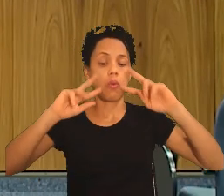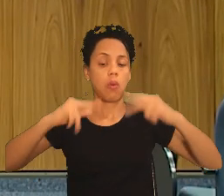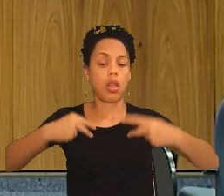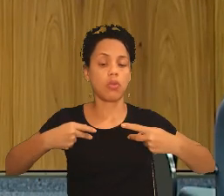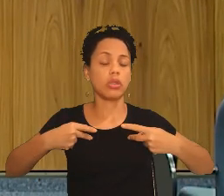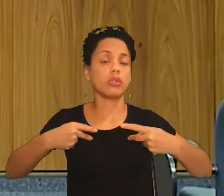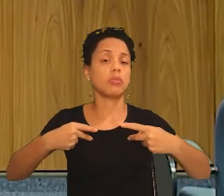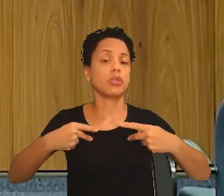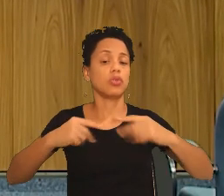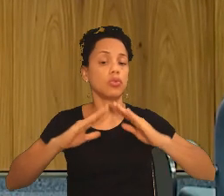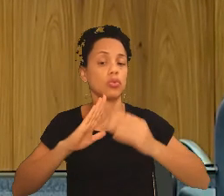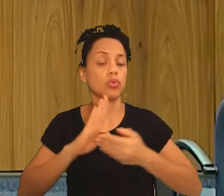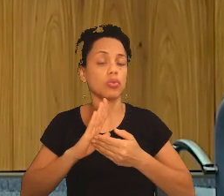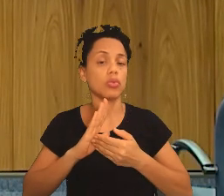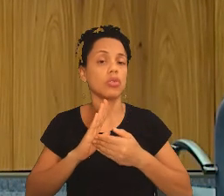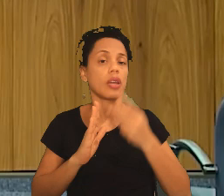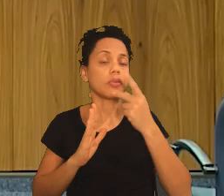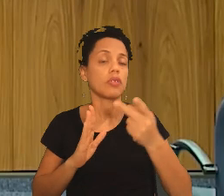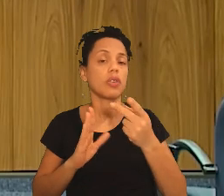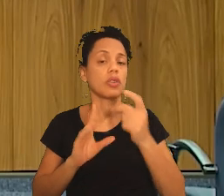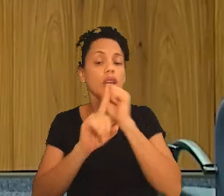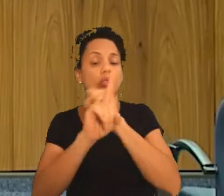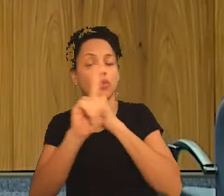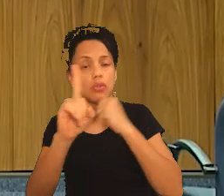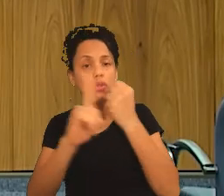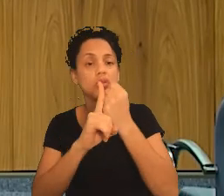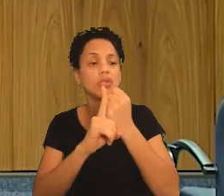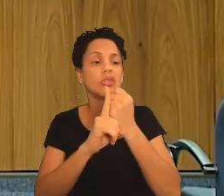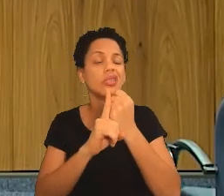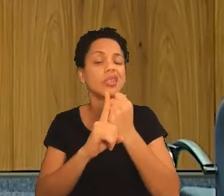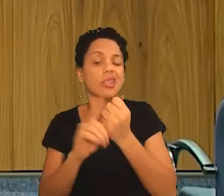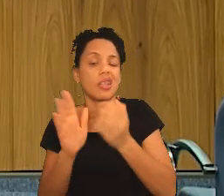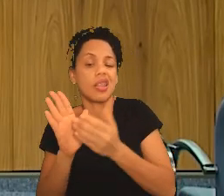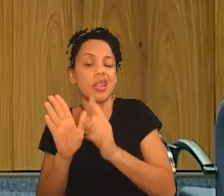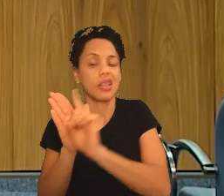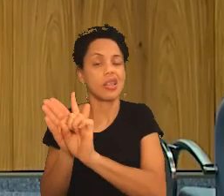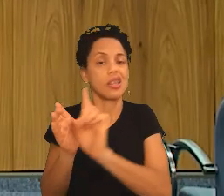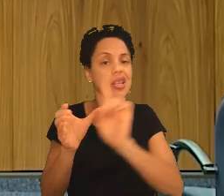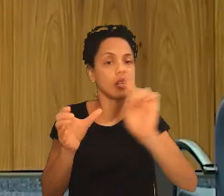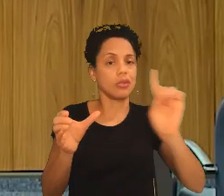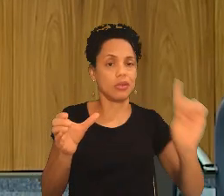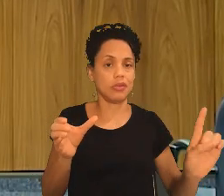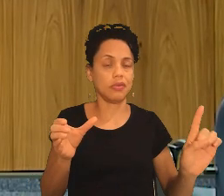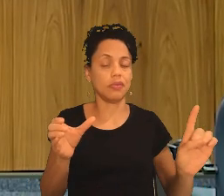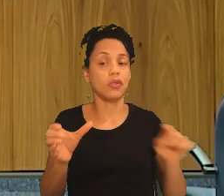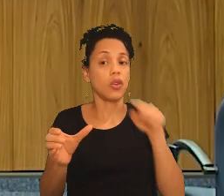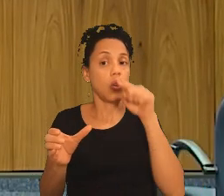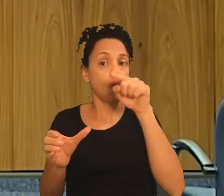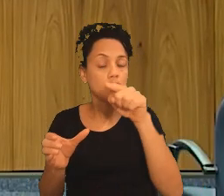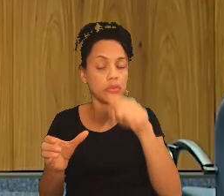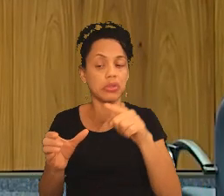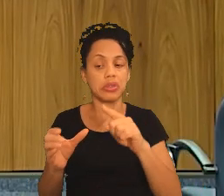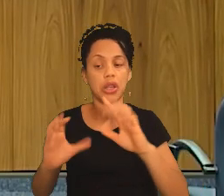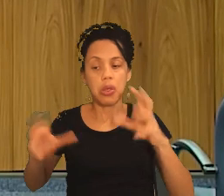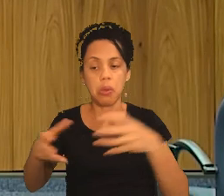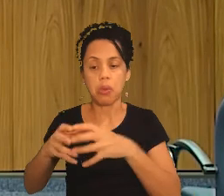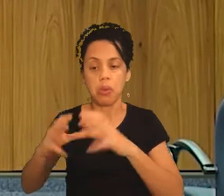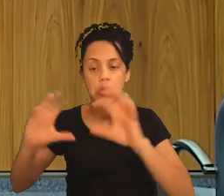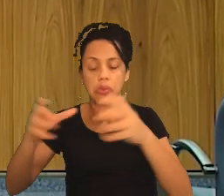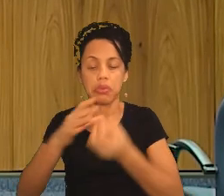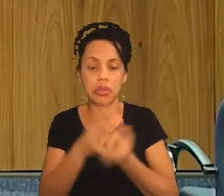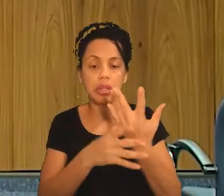né? E aí eu acho válido, né? Eu acho que isso está presente na atuação do nosso grupo, né?